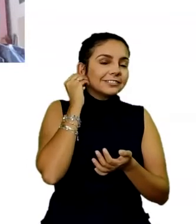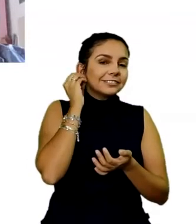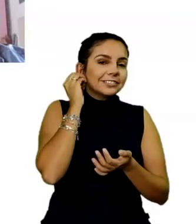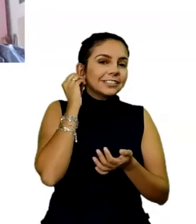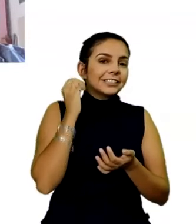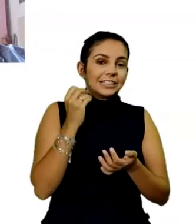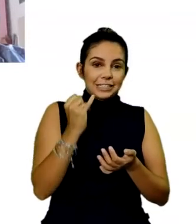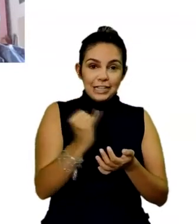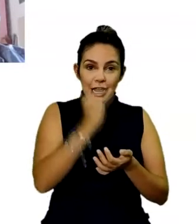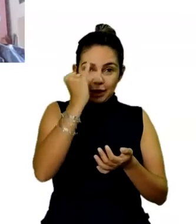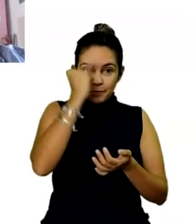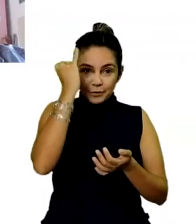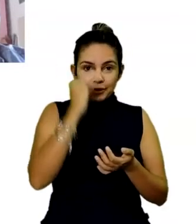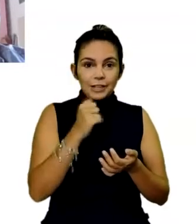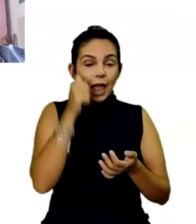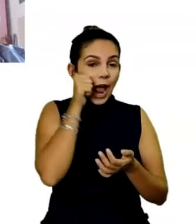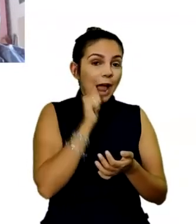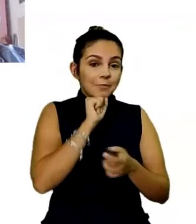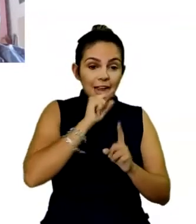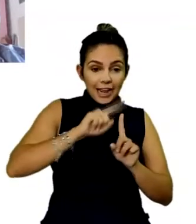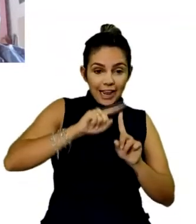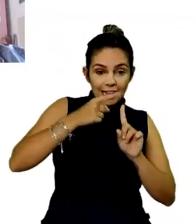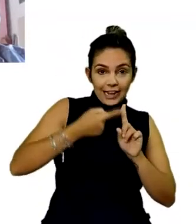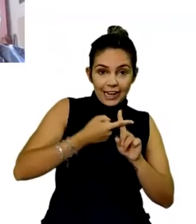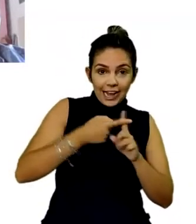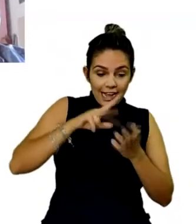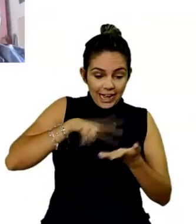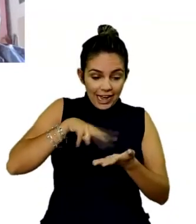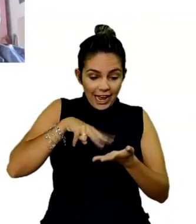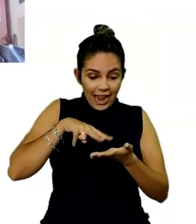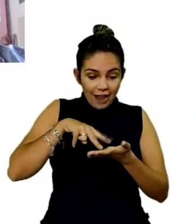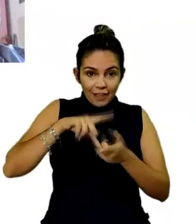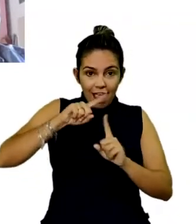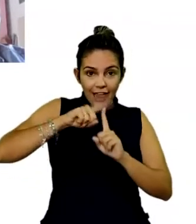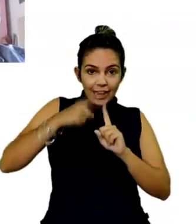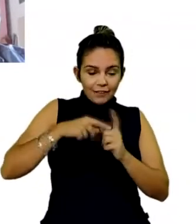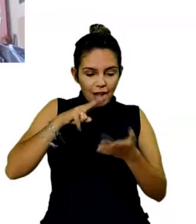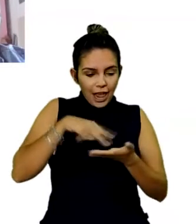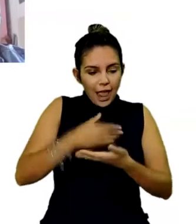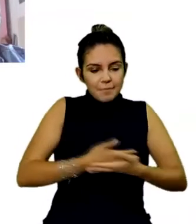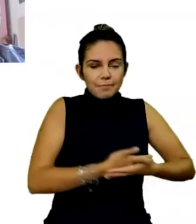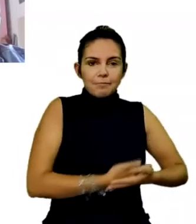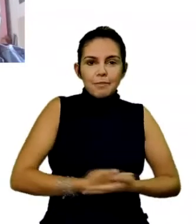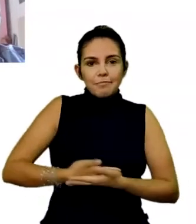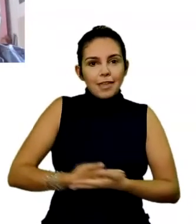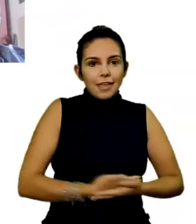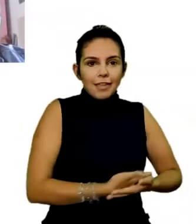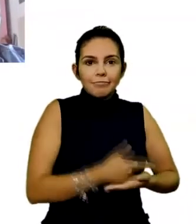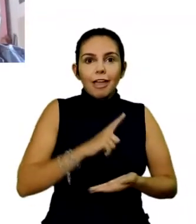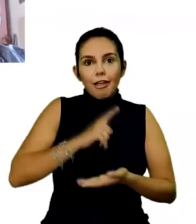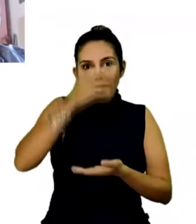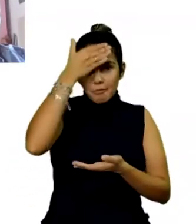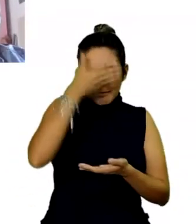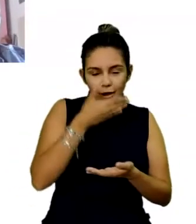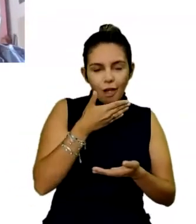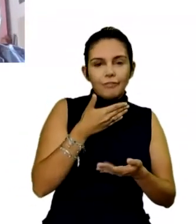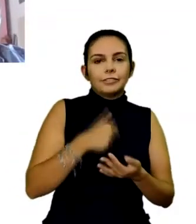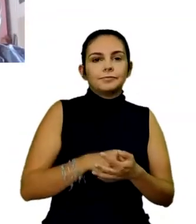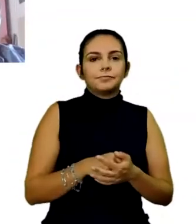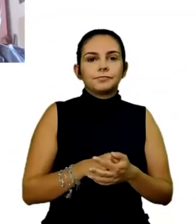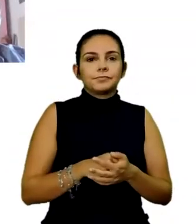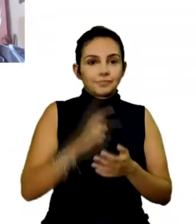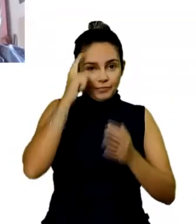que a importância da mãe grávida ler para o seu bebê, né? Foi provado que isso,